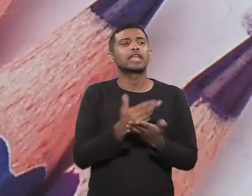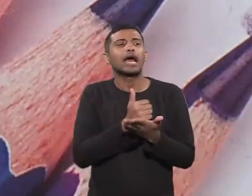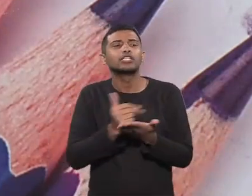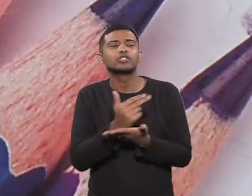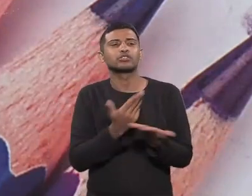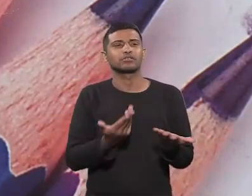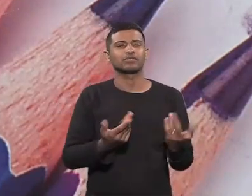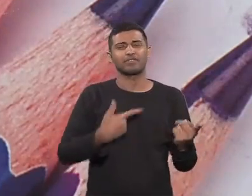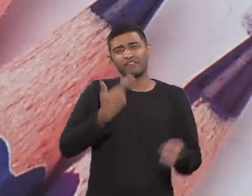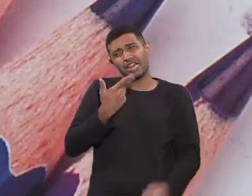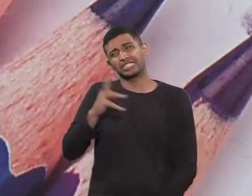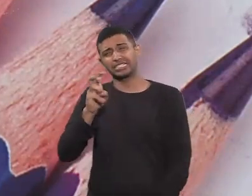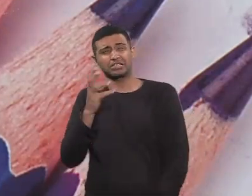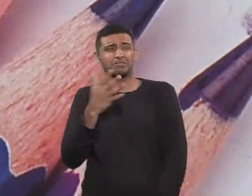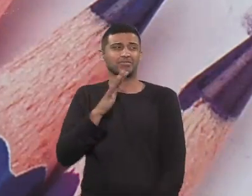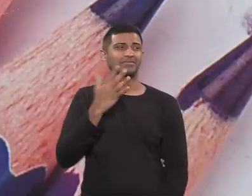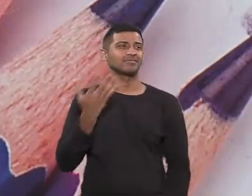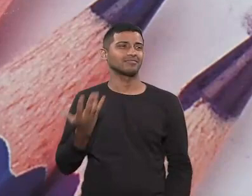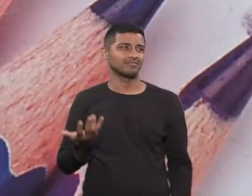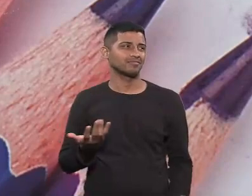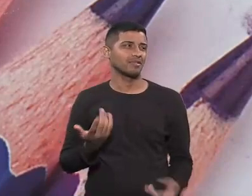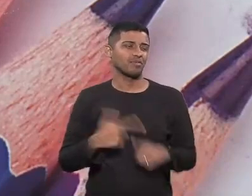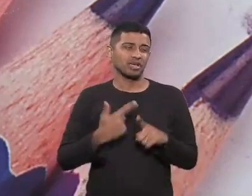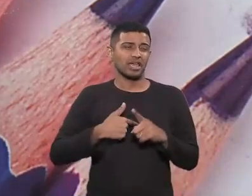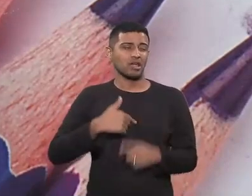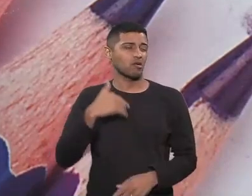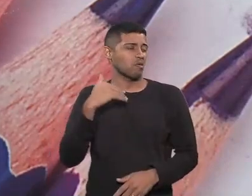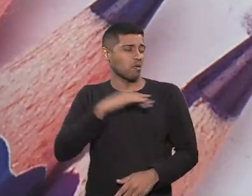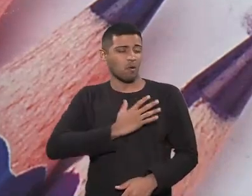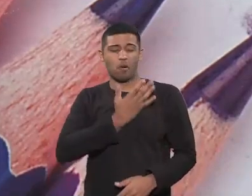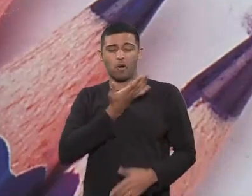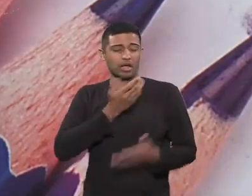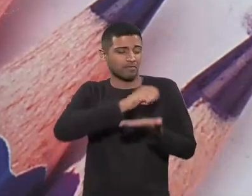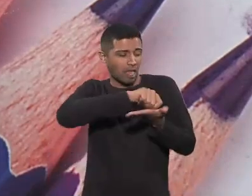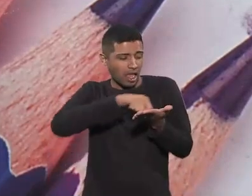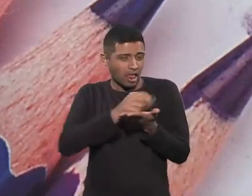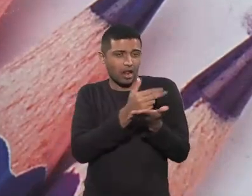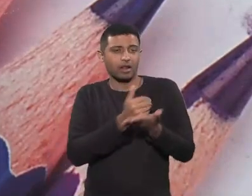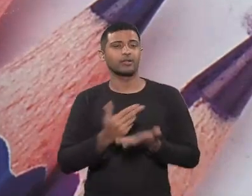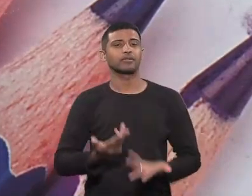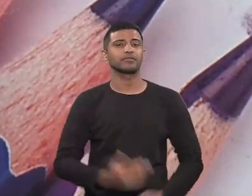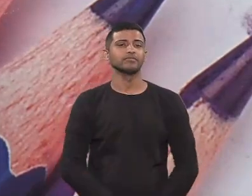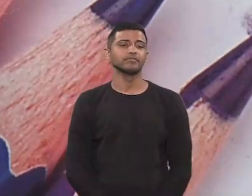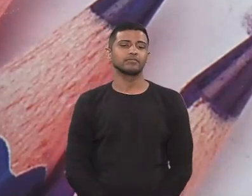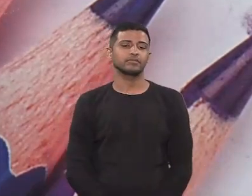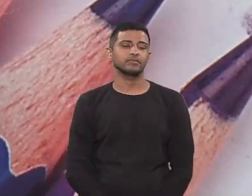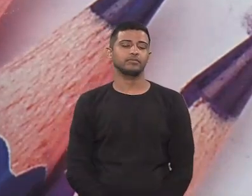vai falar assim, uns 5, por aí. Porque eu desenho muito mal, gente. Desenho muito mal.